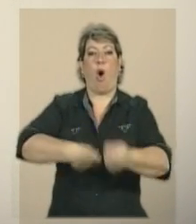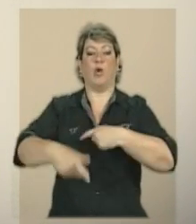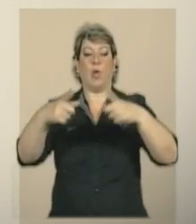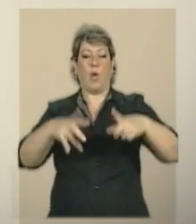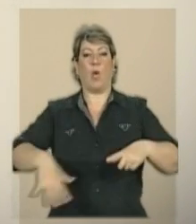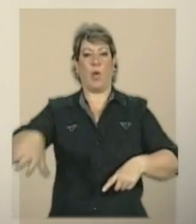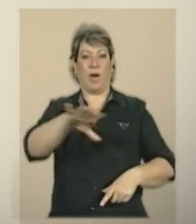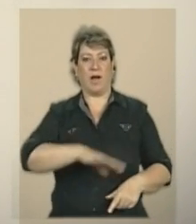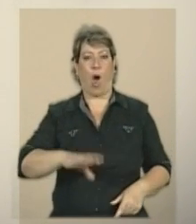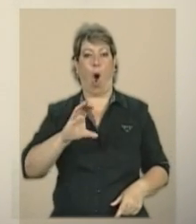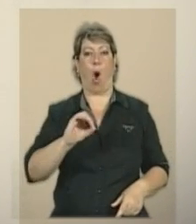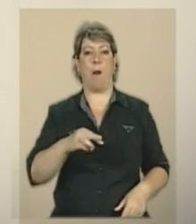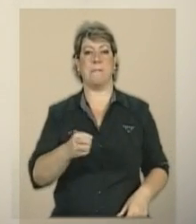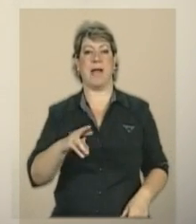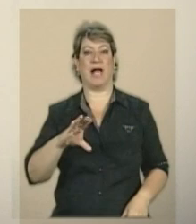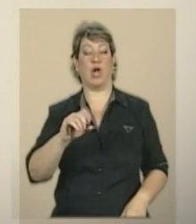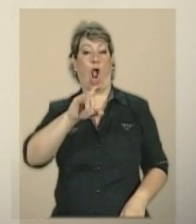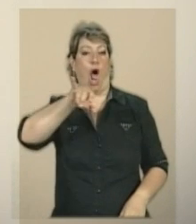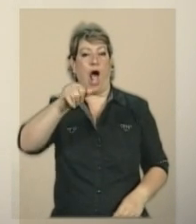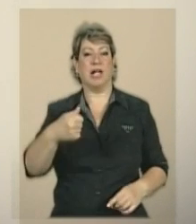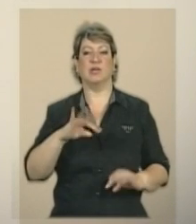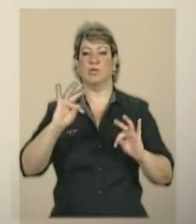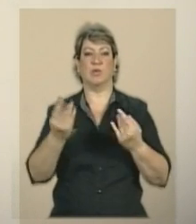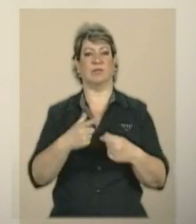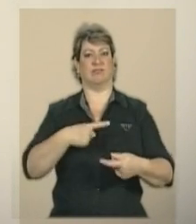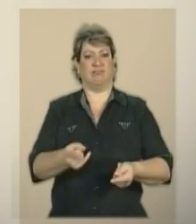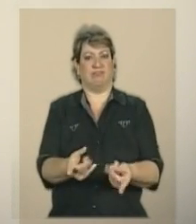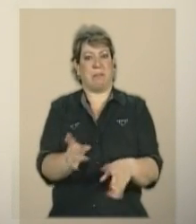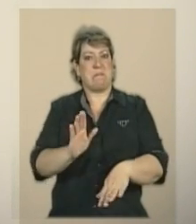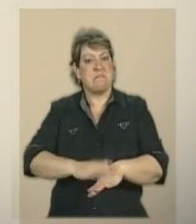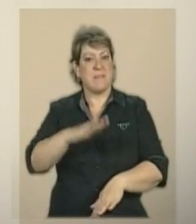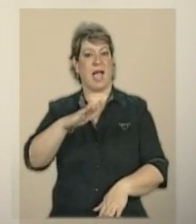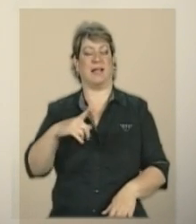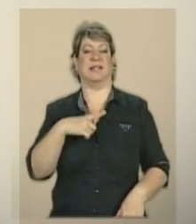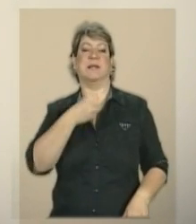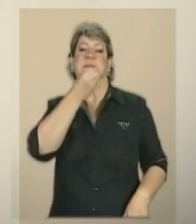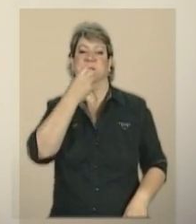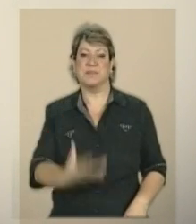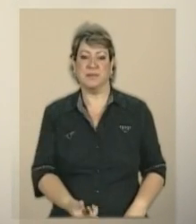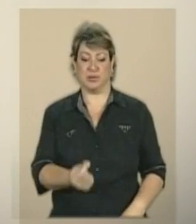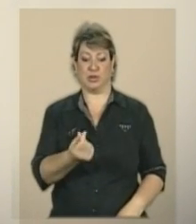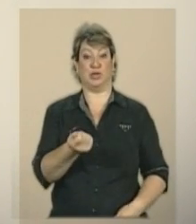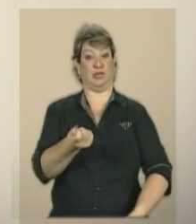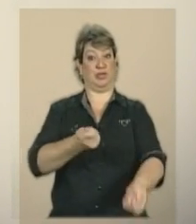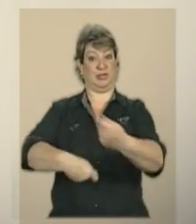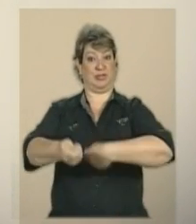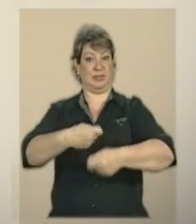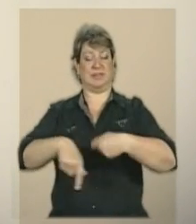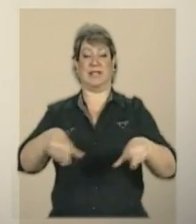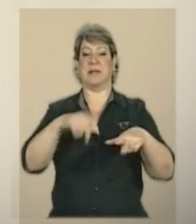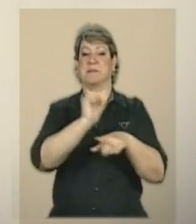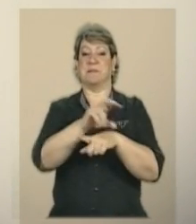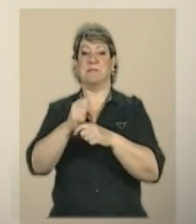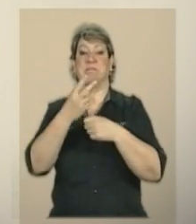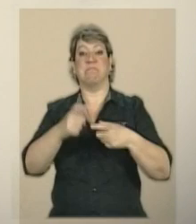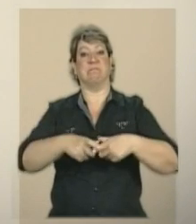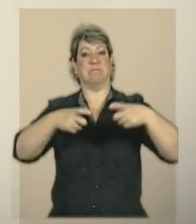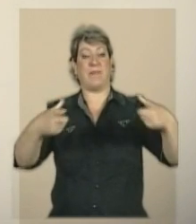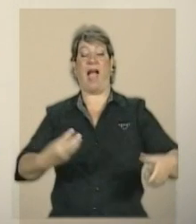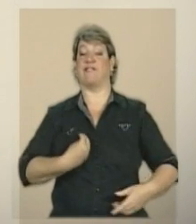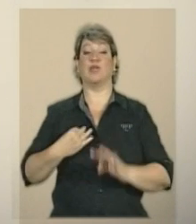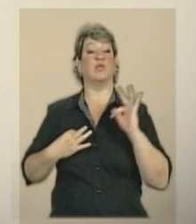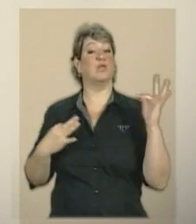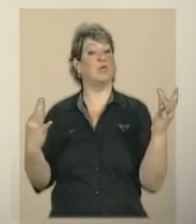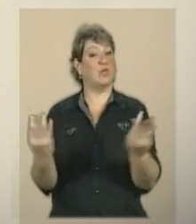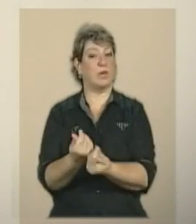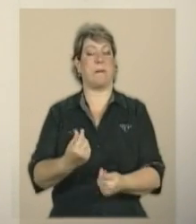comércio se movimentar as lojinhas vão vender mais vão ser gerados Luciano mais empregos e aí a vida de todo